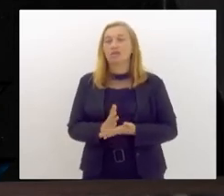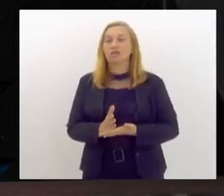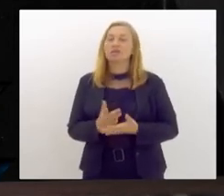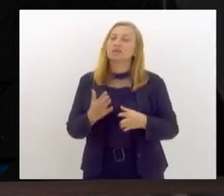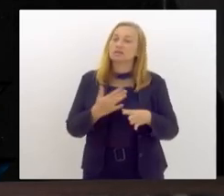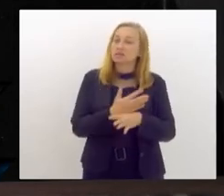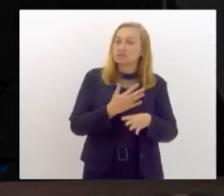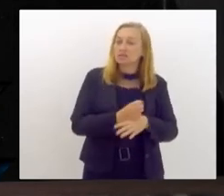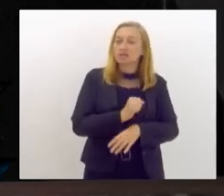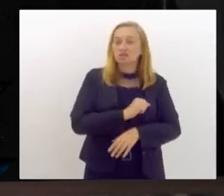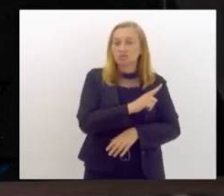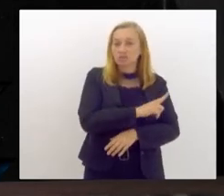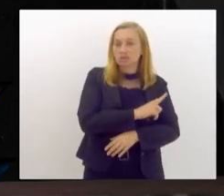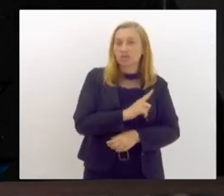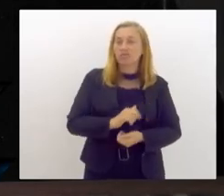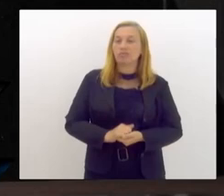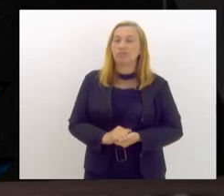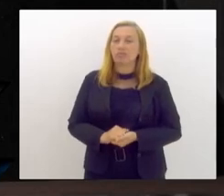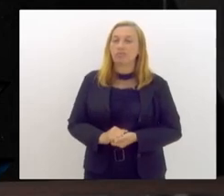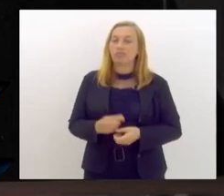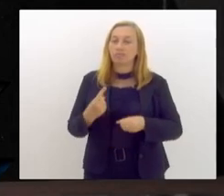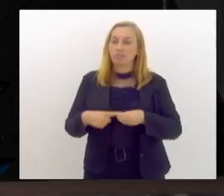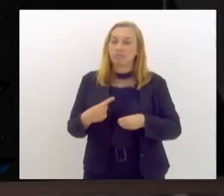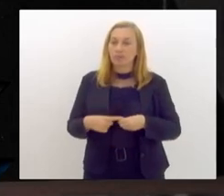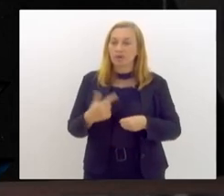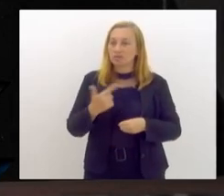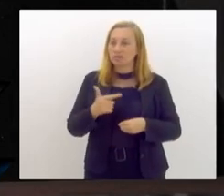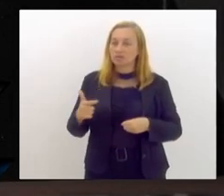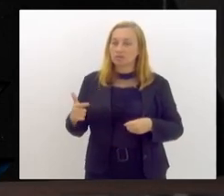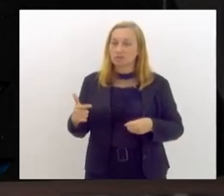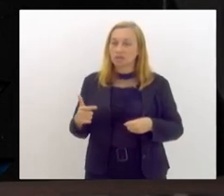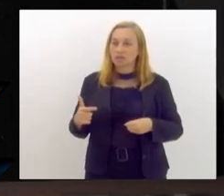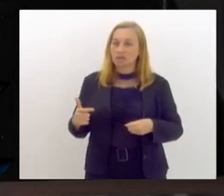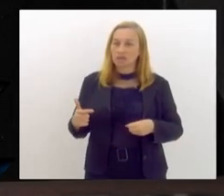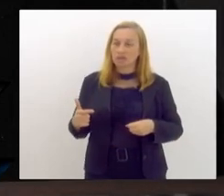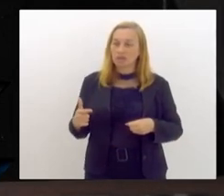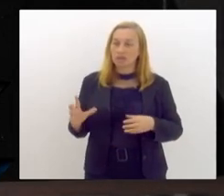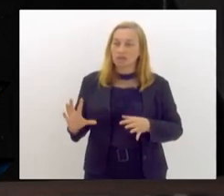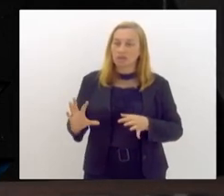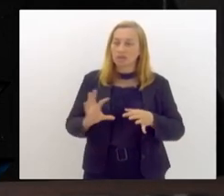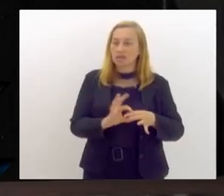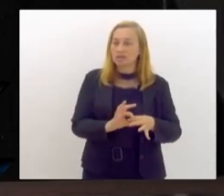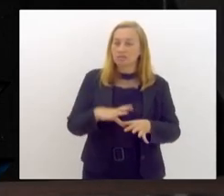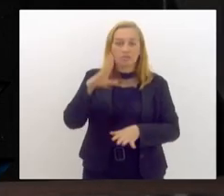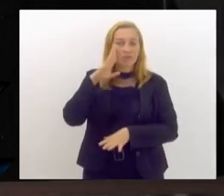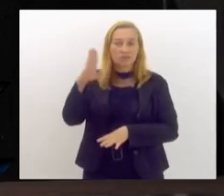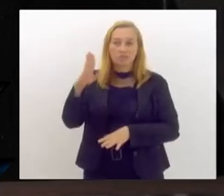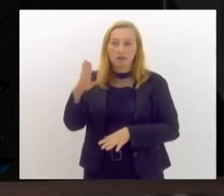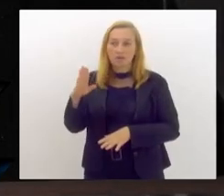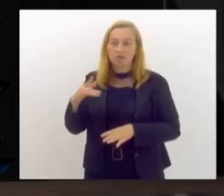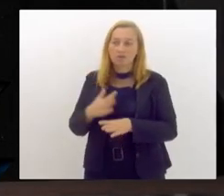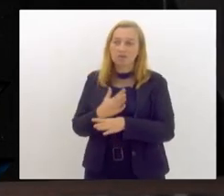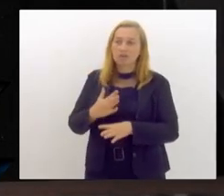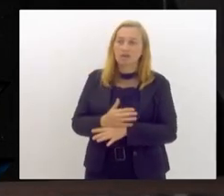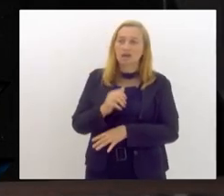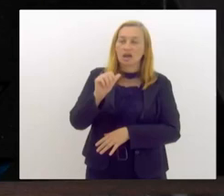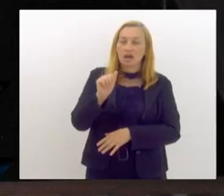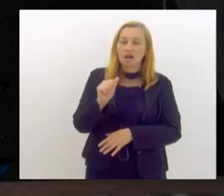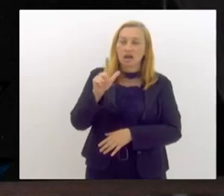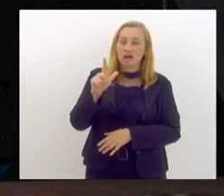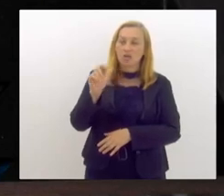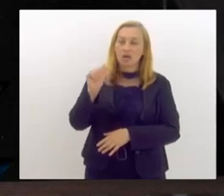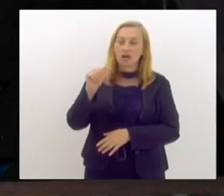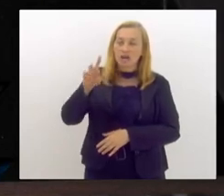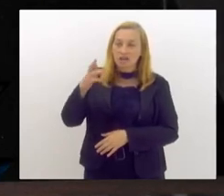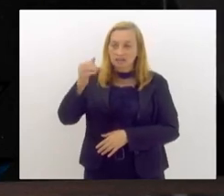São Gonçalo, que é o fato de bairros não terem ligação para as suas duas principais centralidades, como é o caso de Alcântara, como é o caso